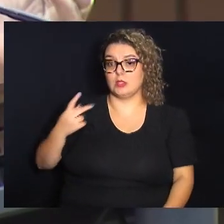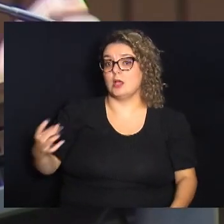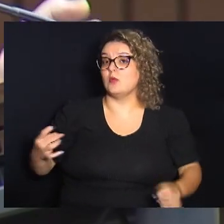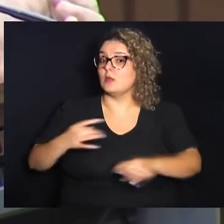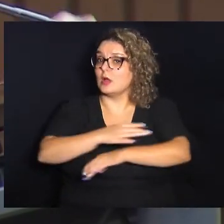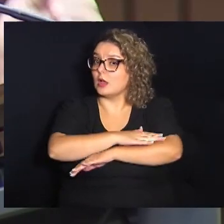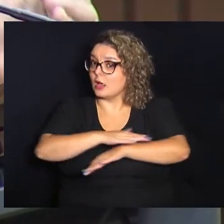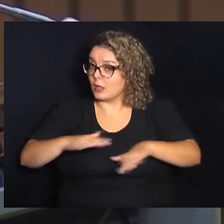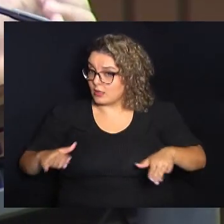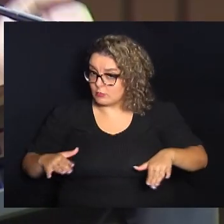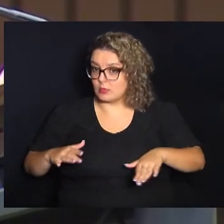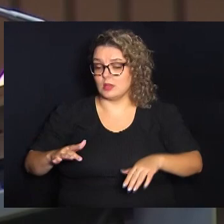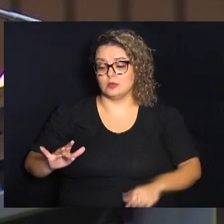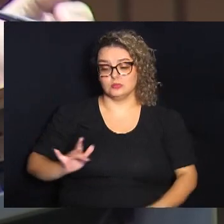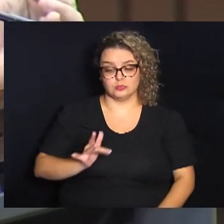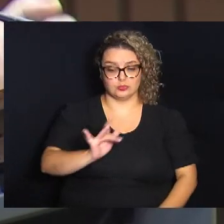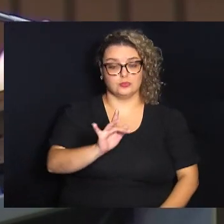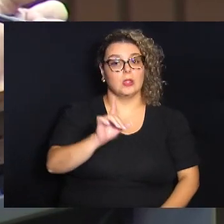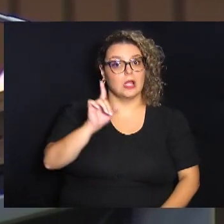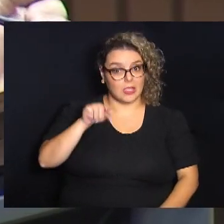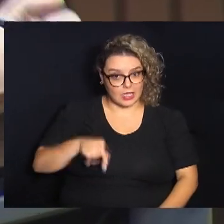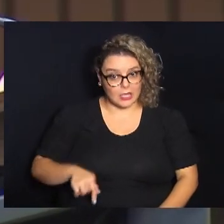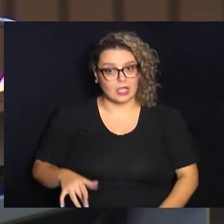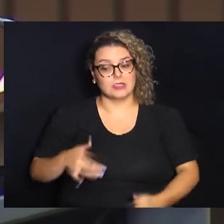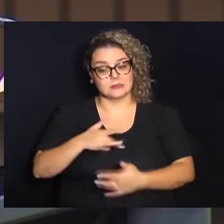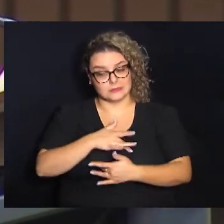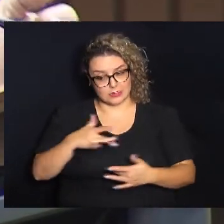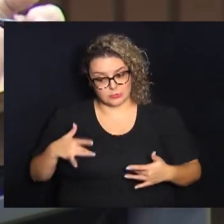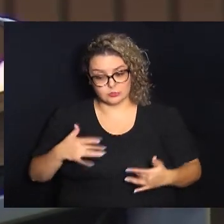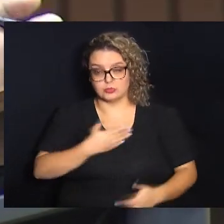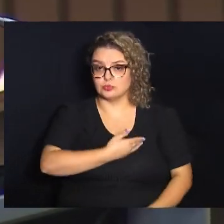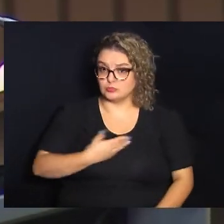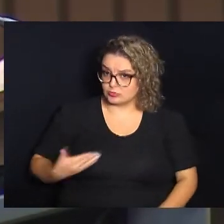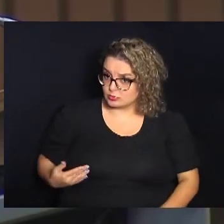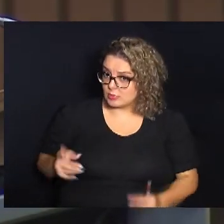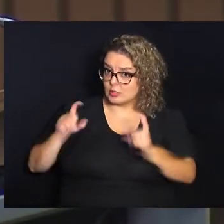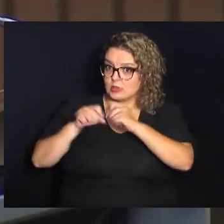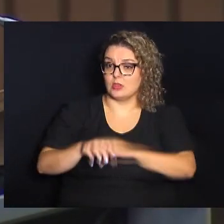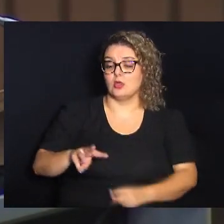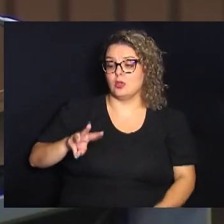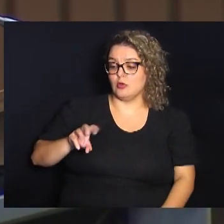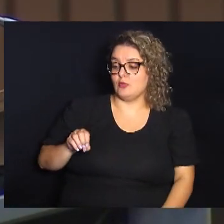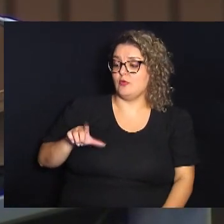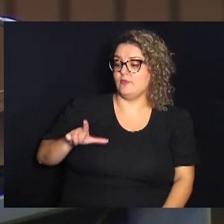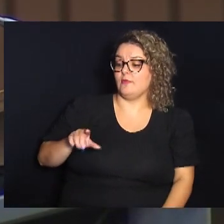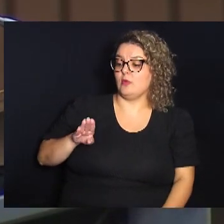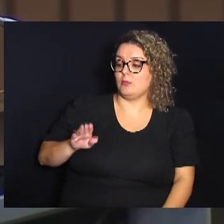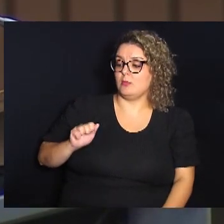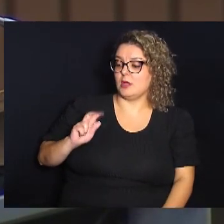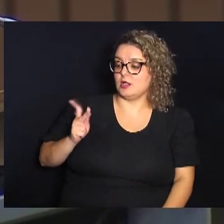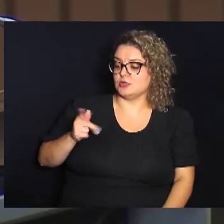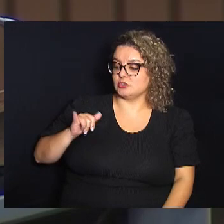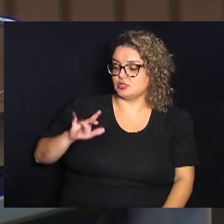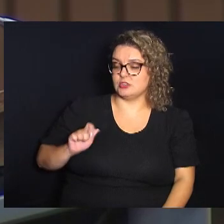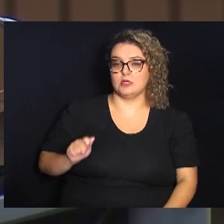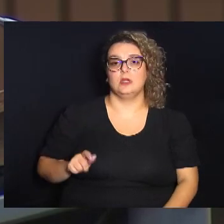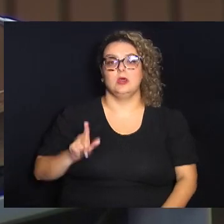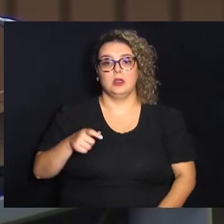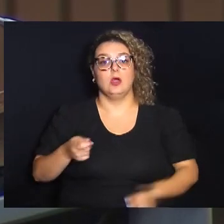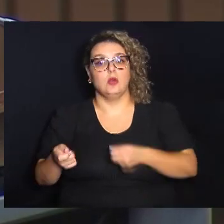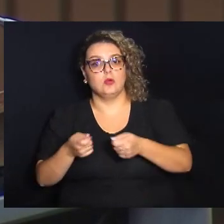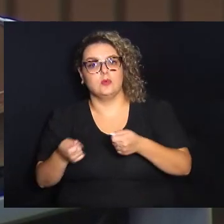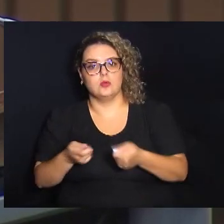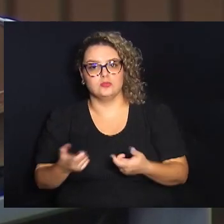o combate ao mosquito é um desafio para a saúde pública e defende que o método Wolbachia é um grande aliado